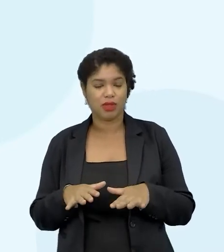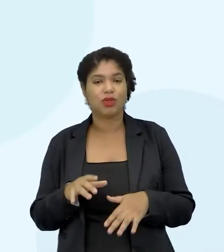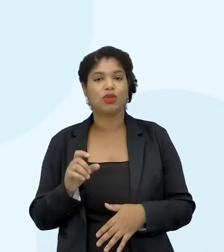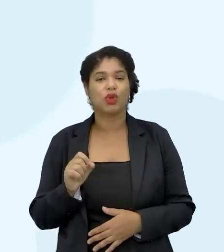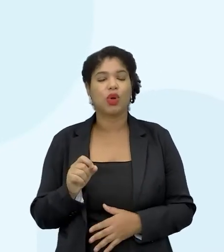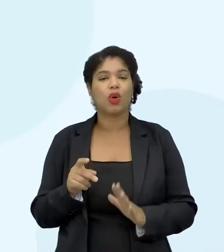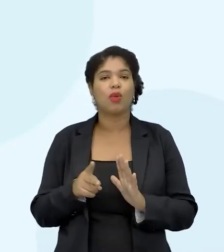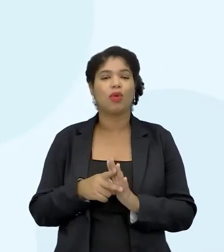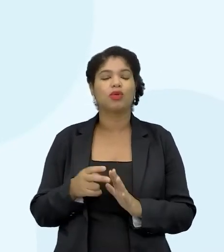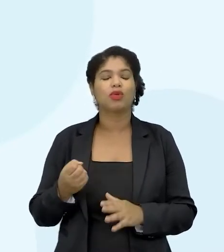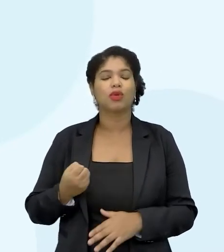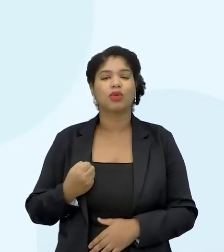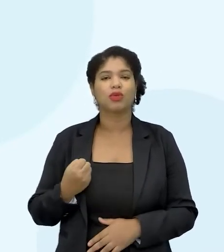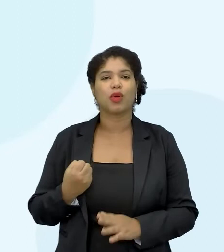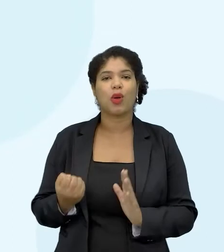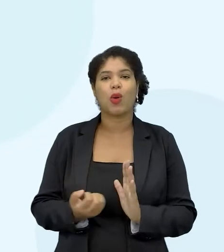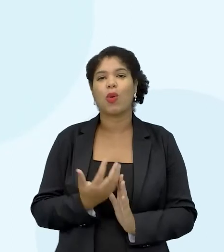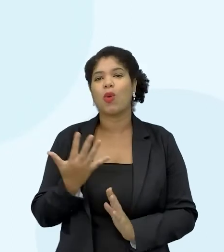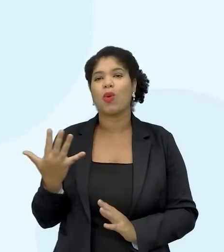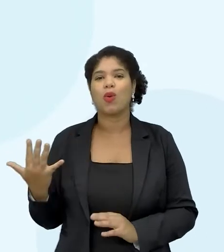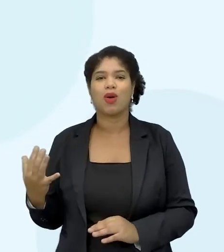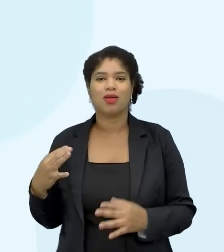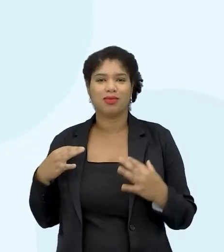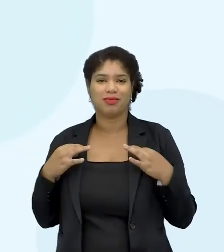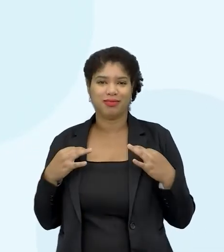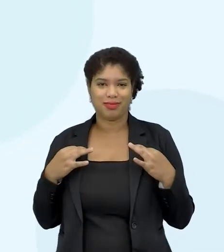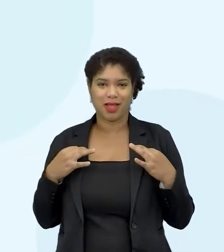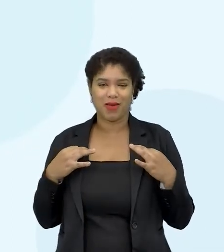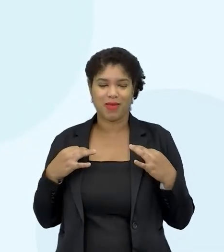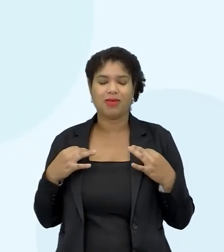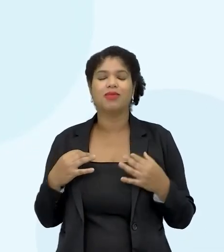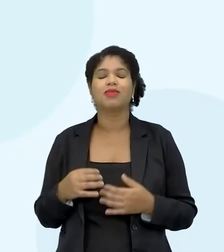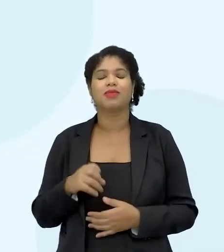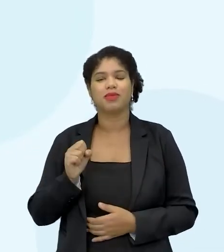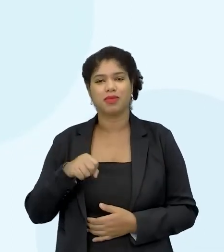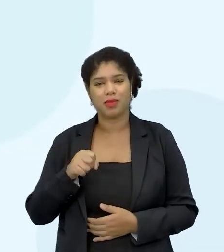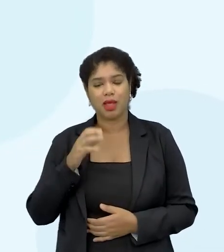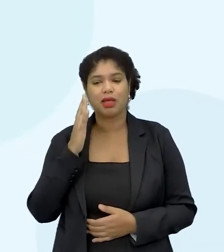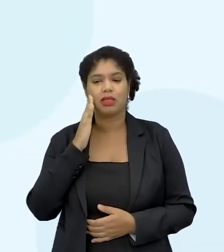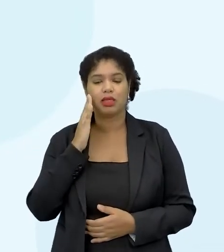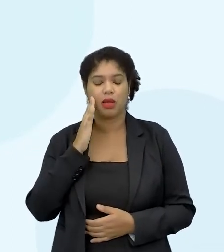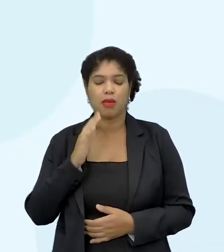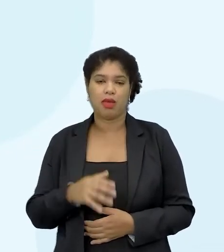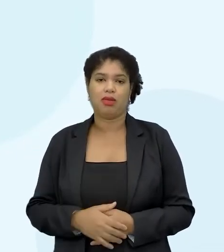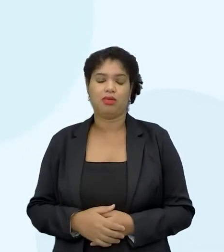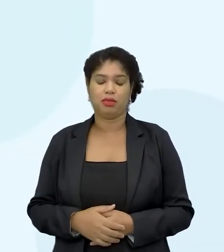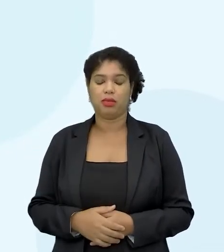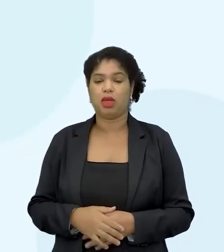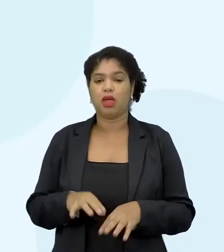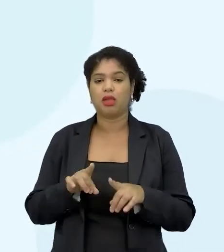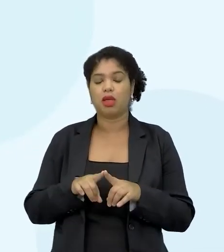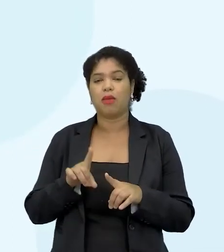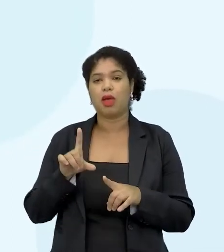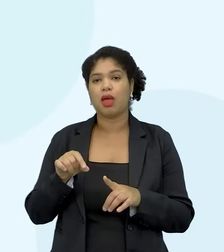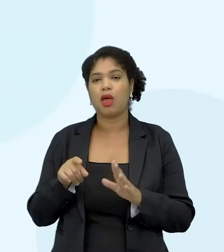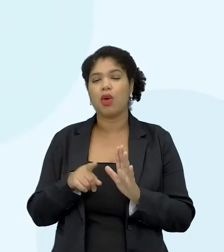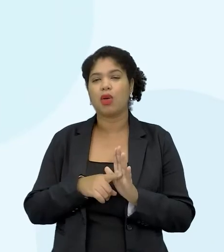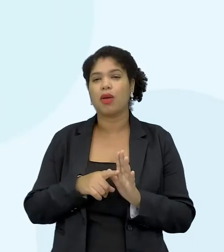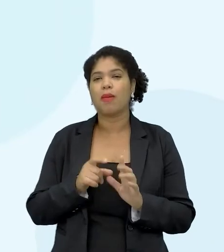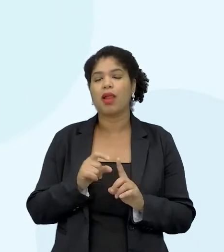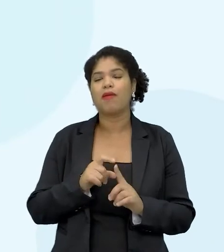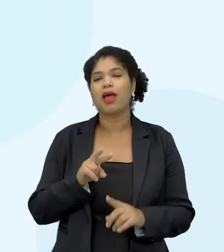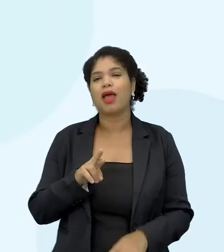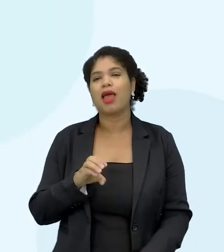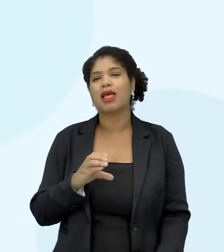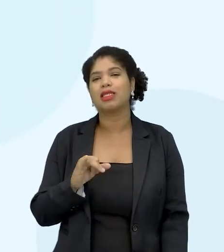né, do número de camisetas, né? O valor de venda, quanto você vai receber, a gente chama também de receita, vai depender do